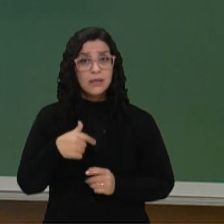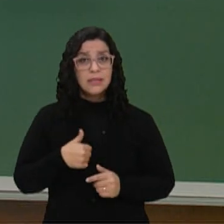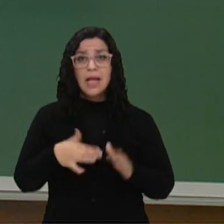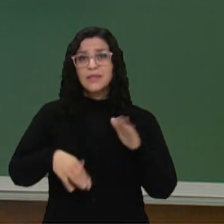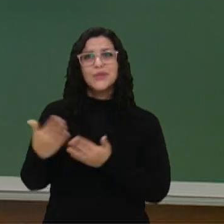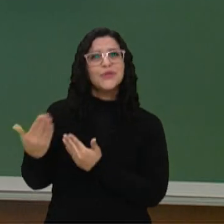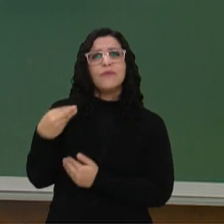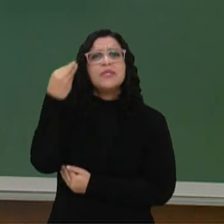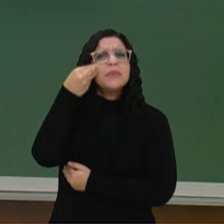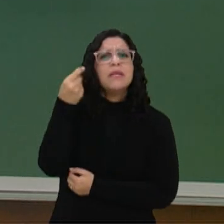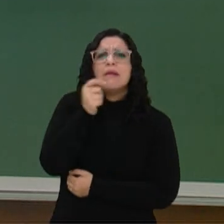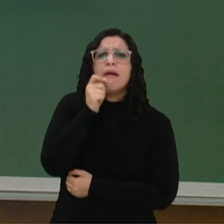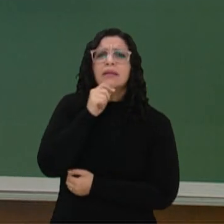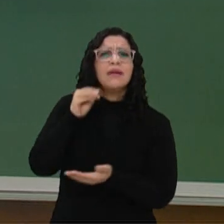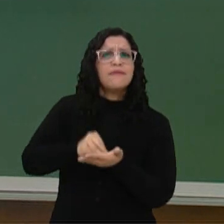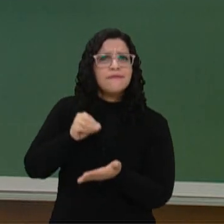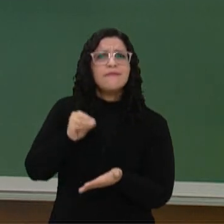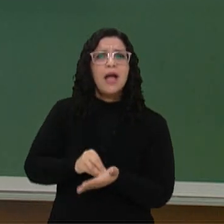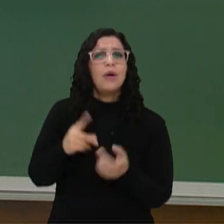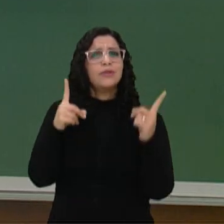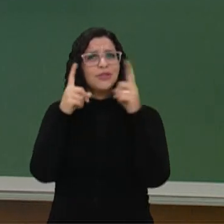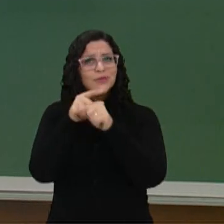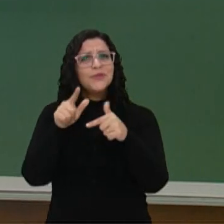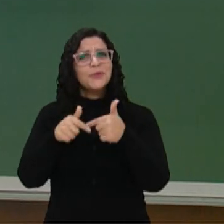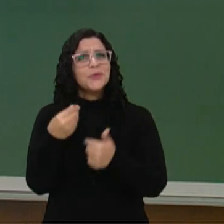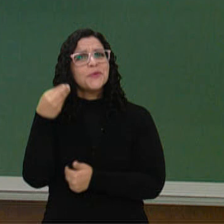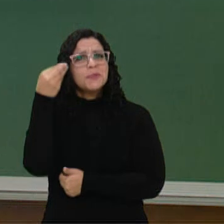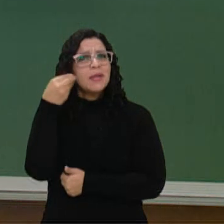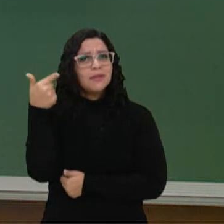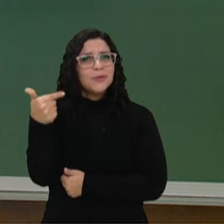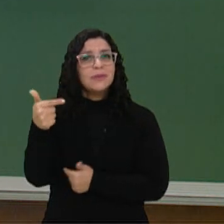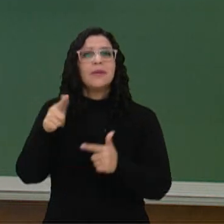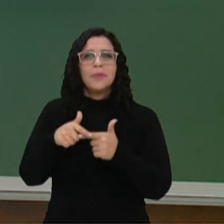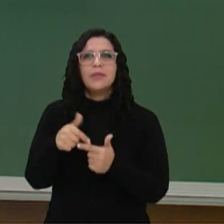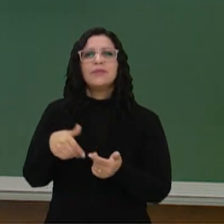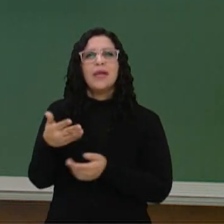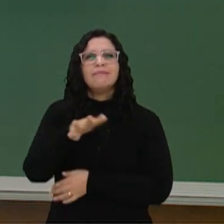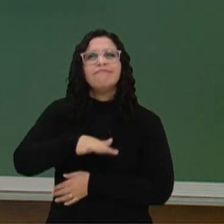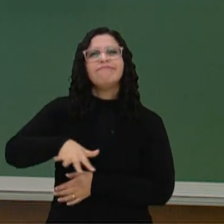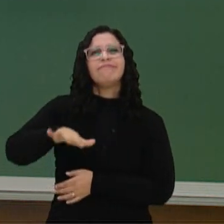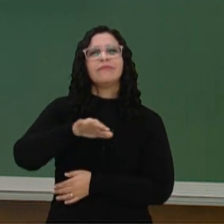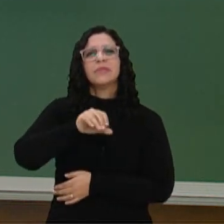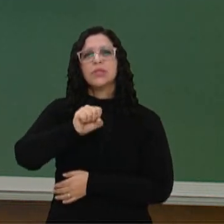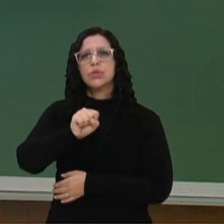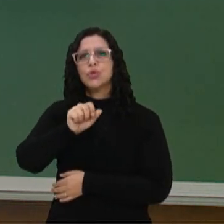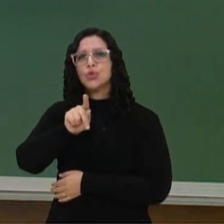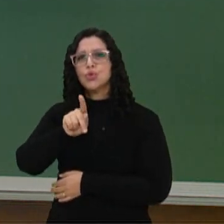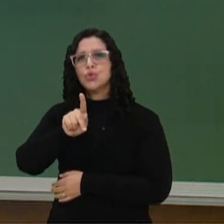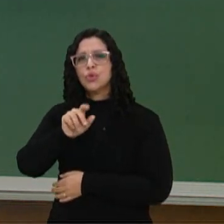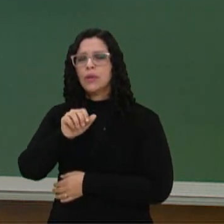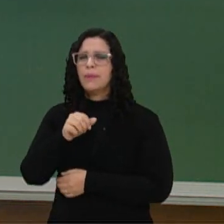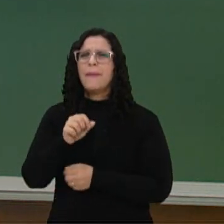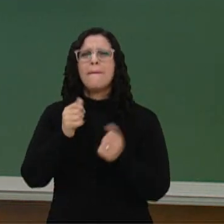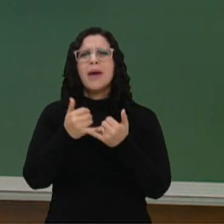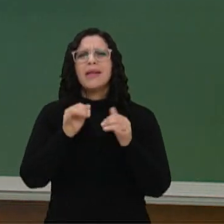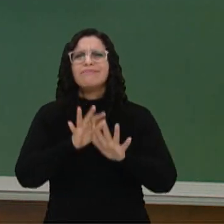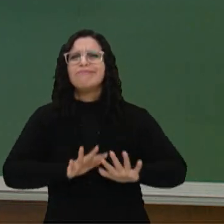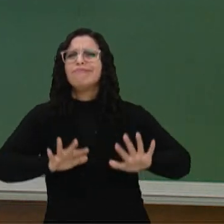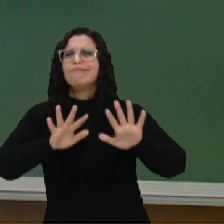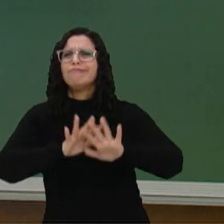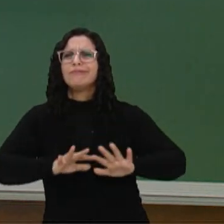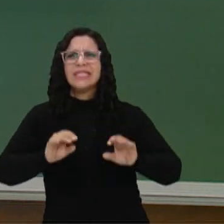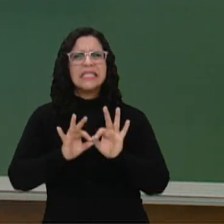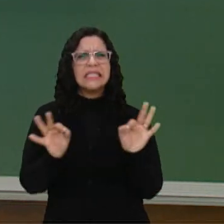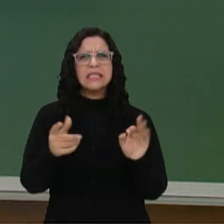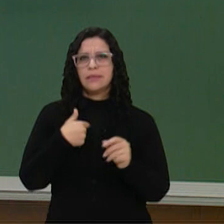algumas questões do mundo, em suas dificuldades, tem a ver com a superficialidade e a inexperiência dele. E demasiado